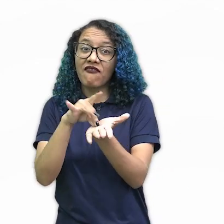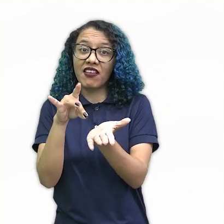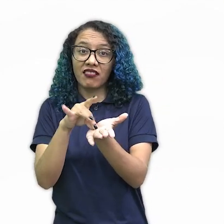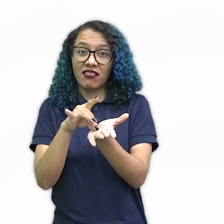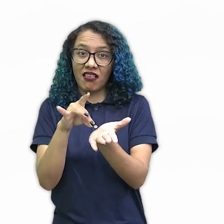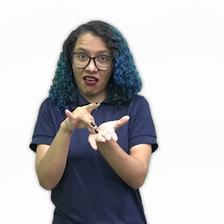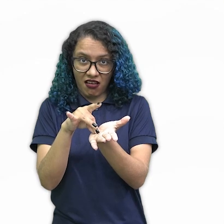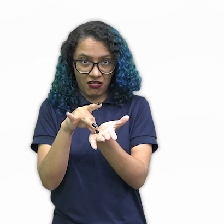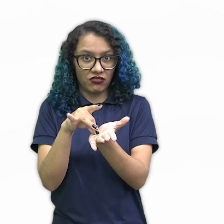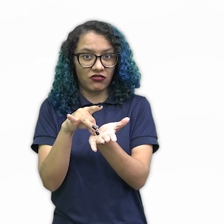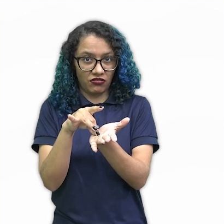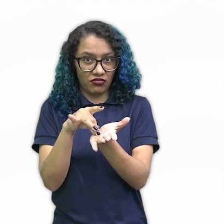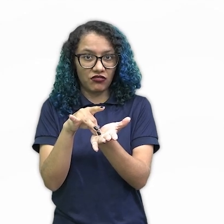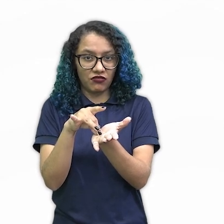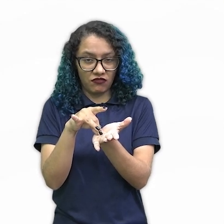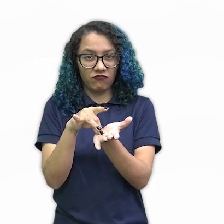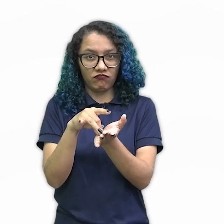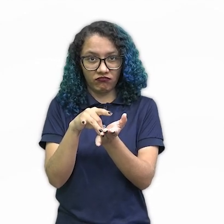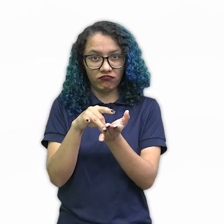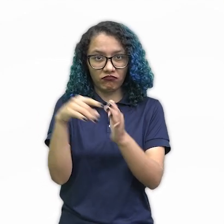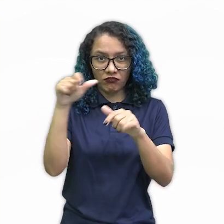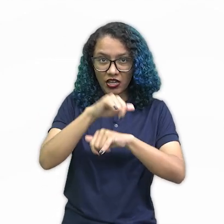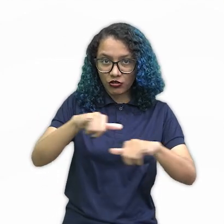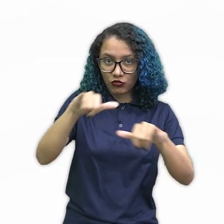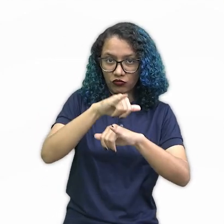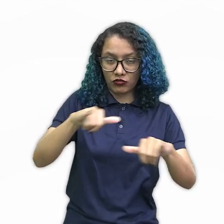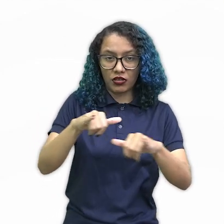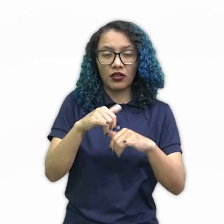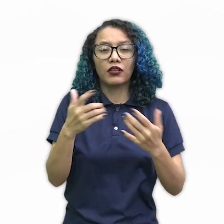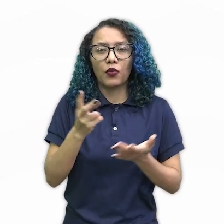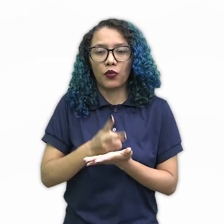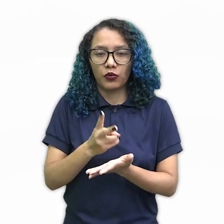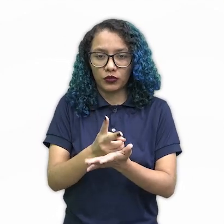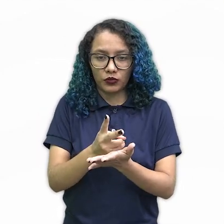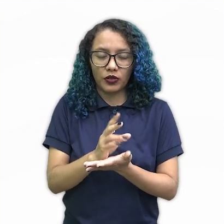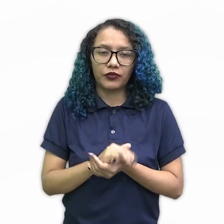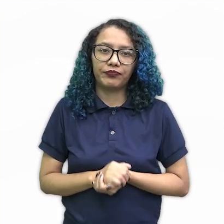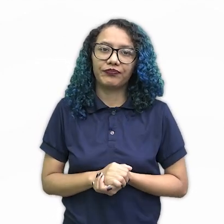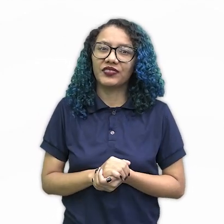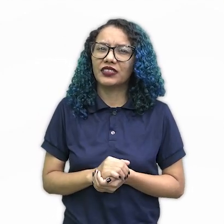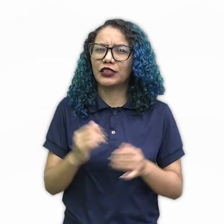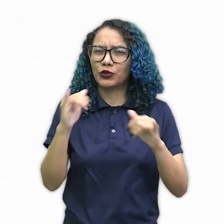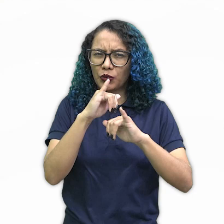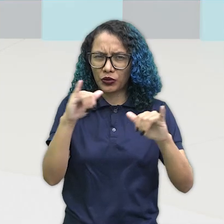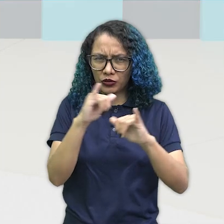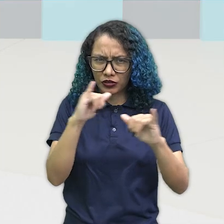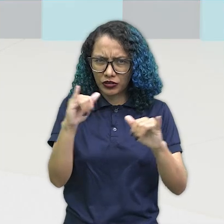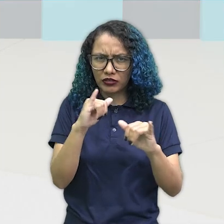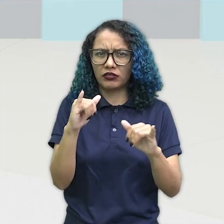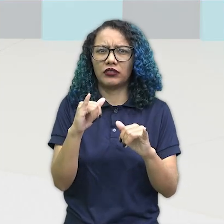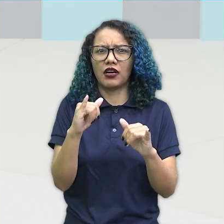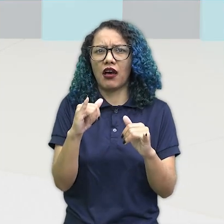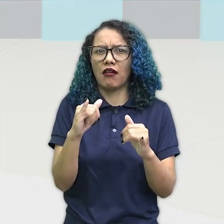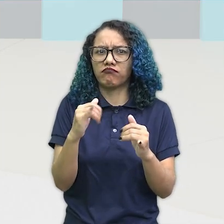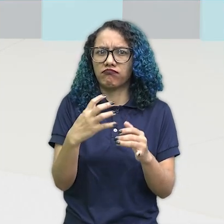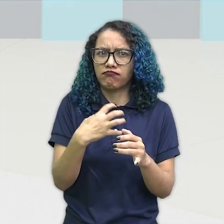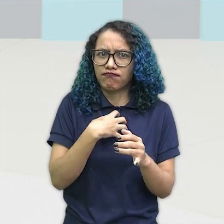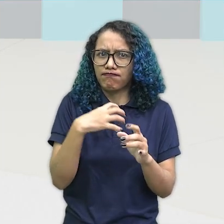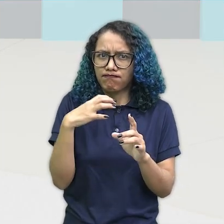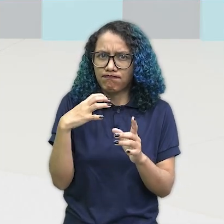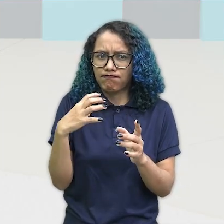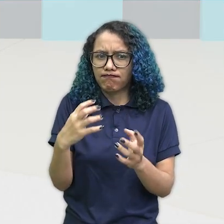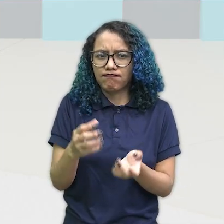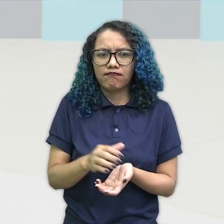passar, ok? E falando sobre notícias sensacionalistas, as pessoas que as